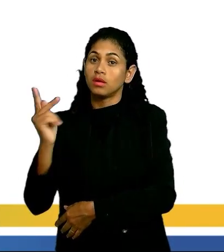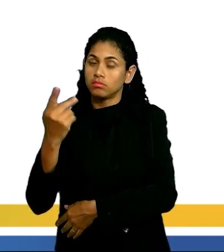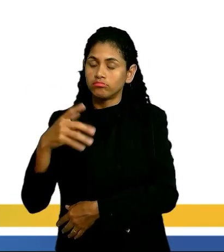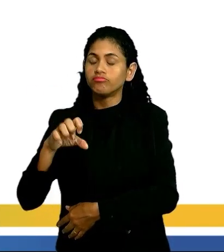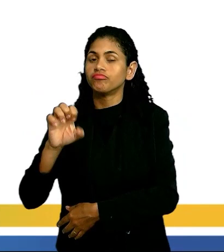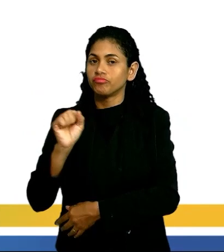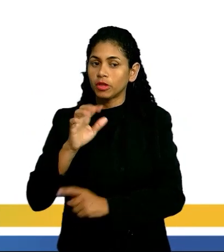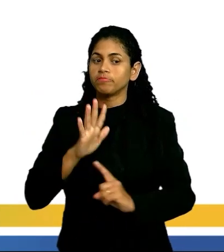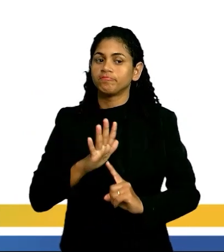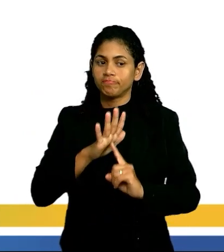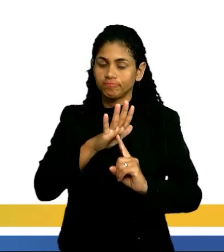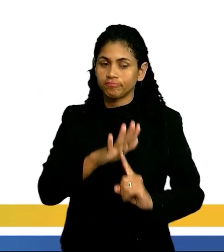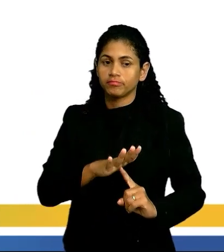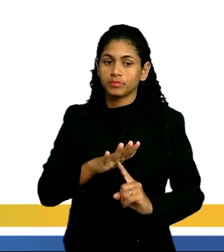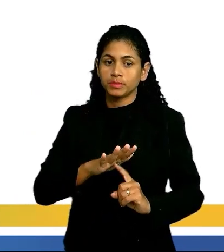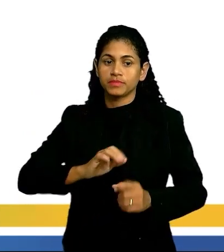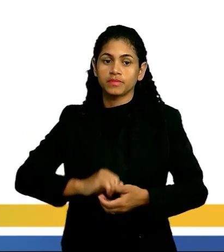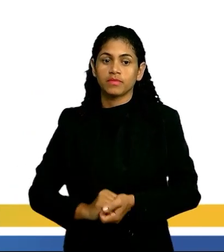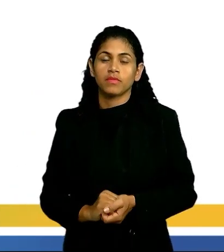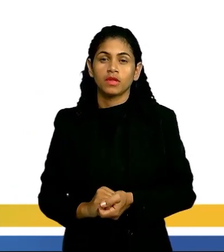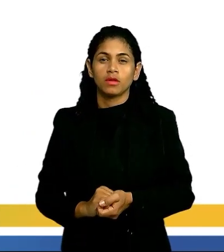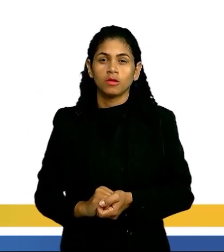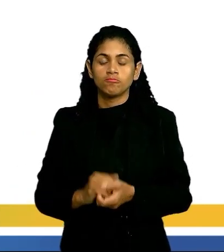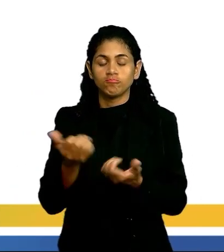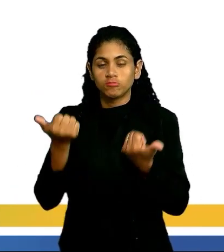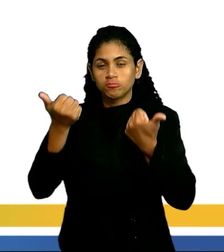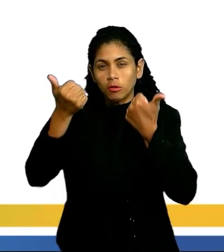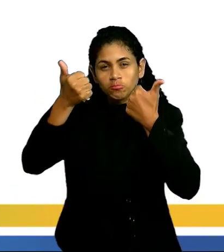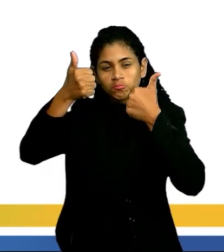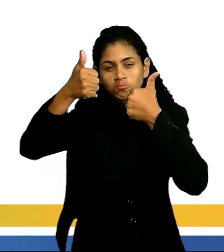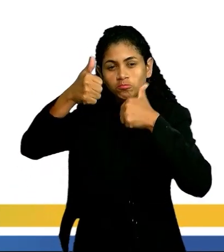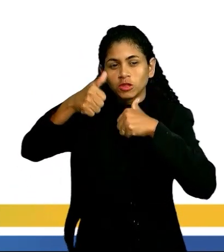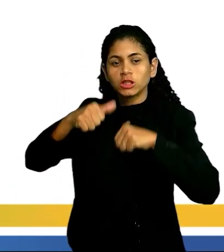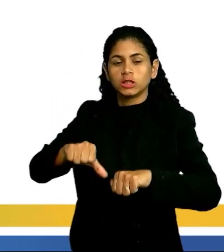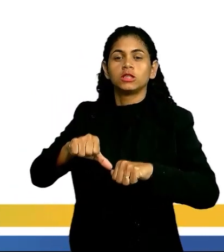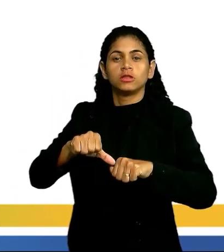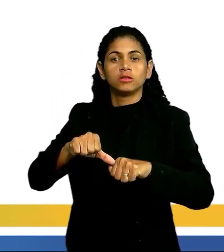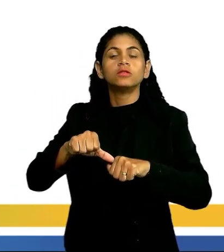alimentado agora nesse período por um sistema